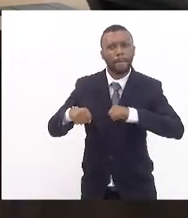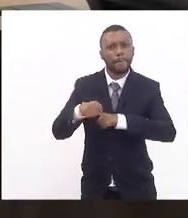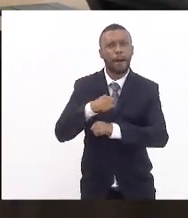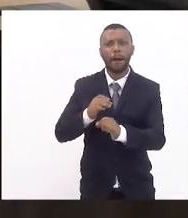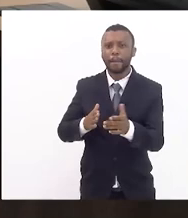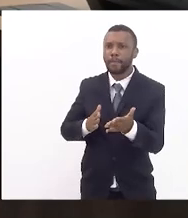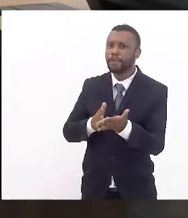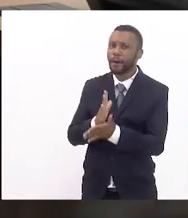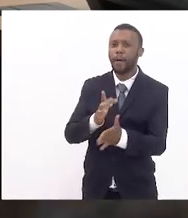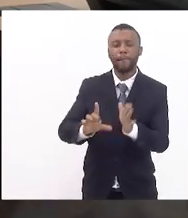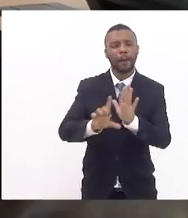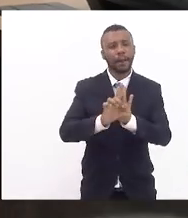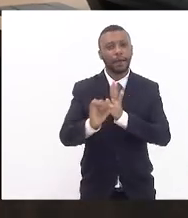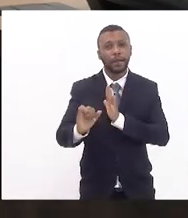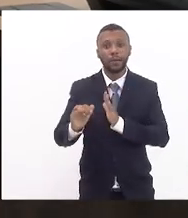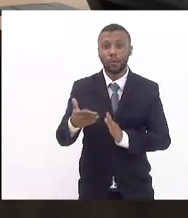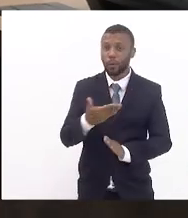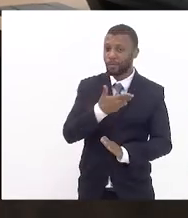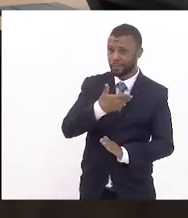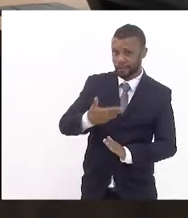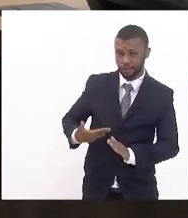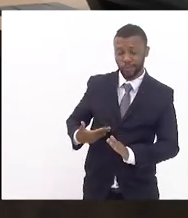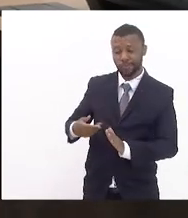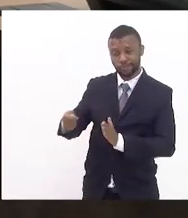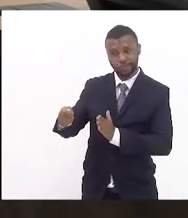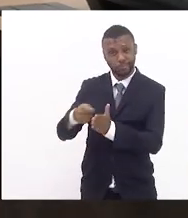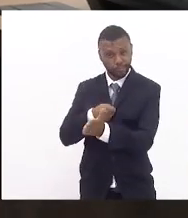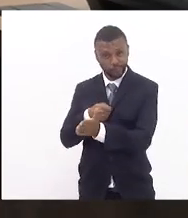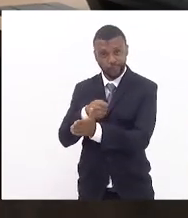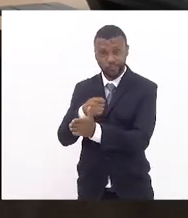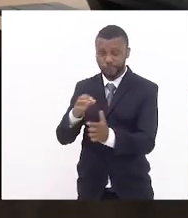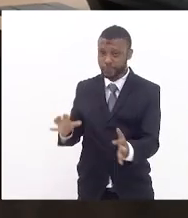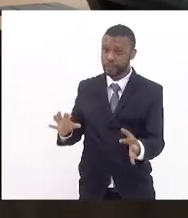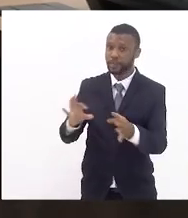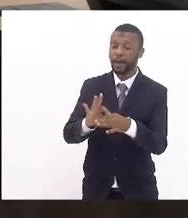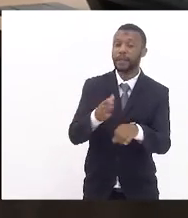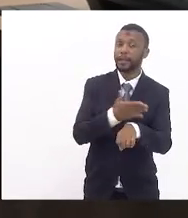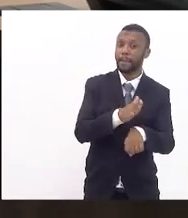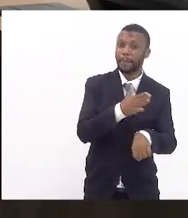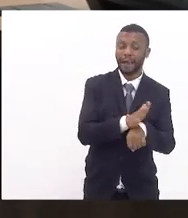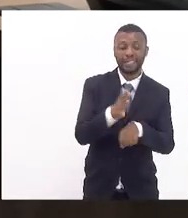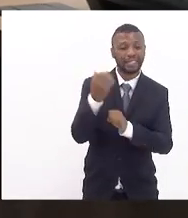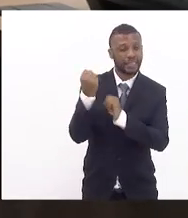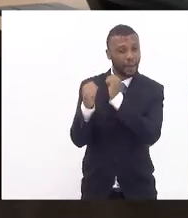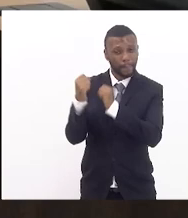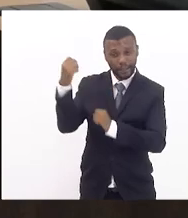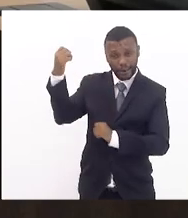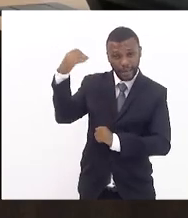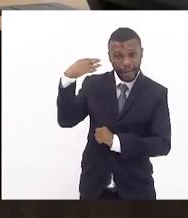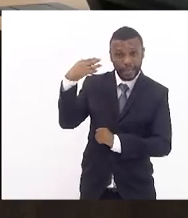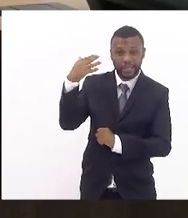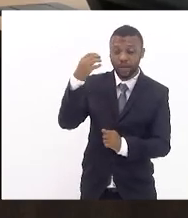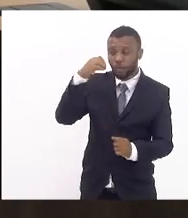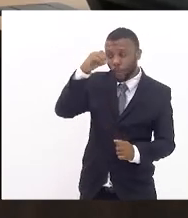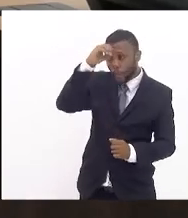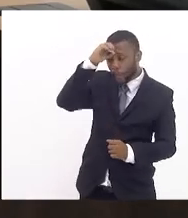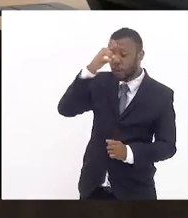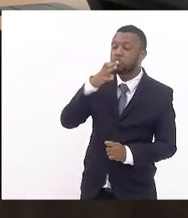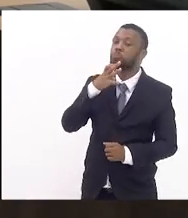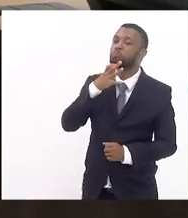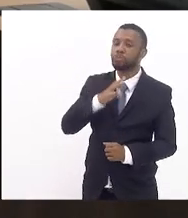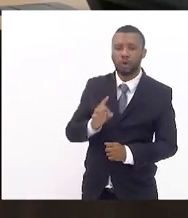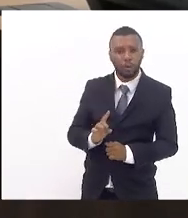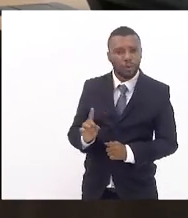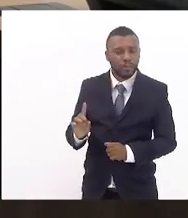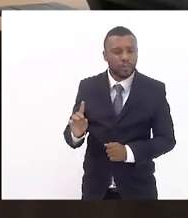o governador sancionar, para ser colocada em prática, e a Light me dizer que não tinha conhecimento, ou seja,